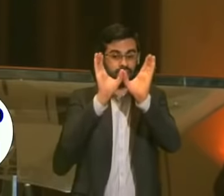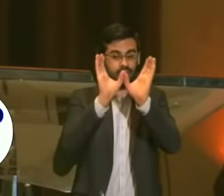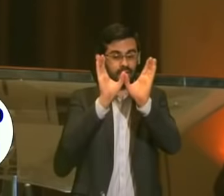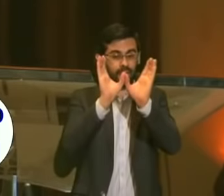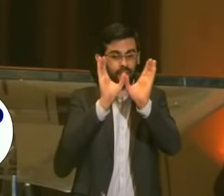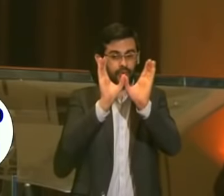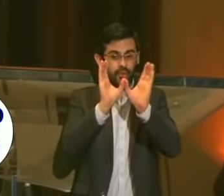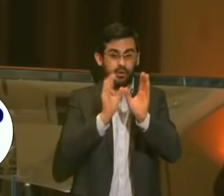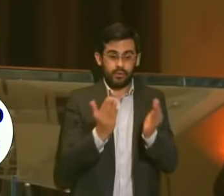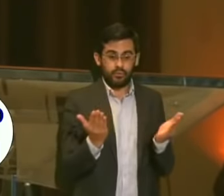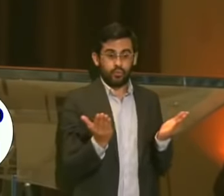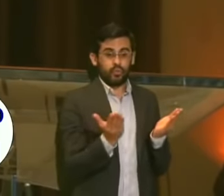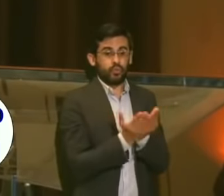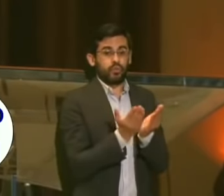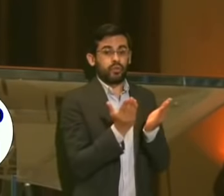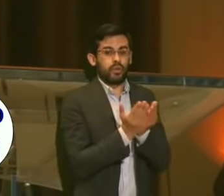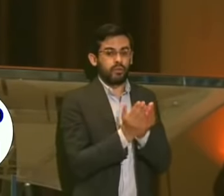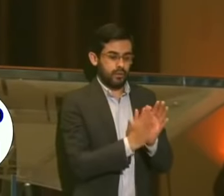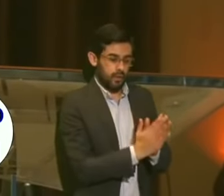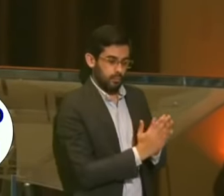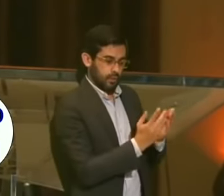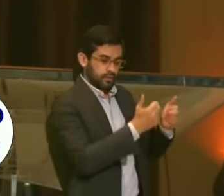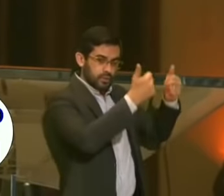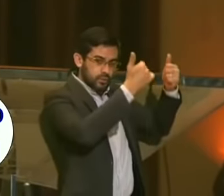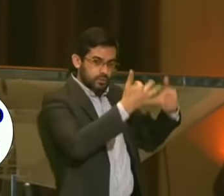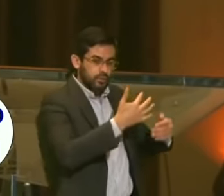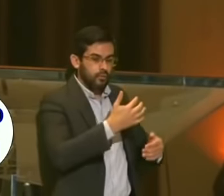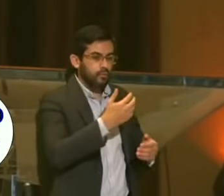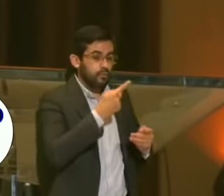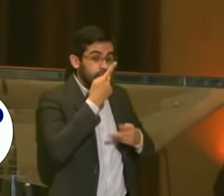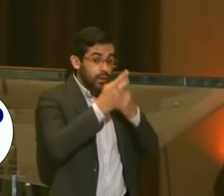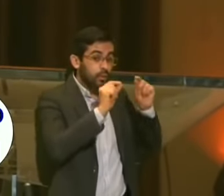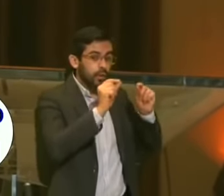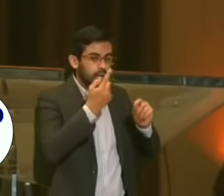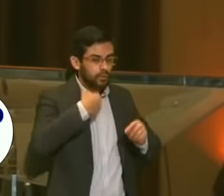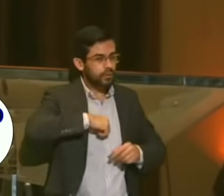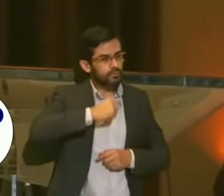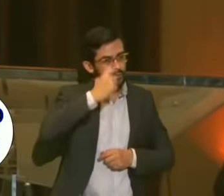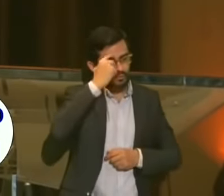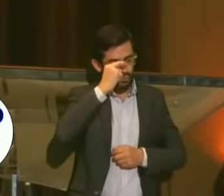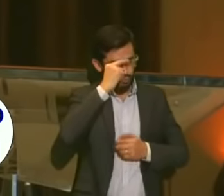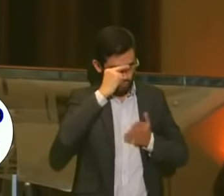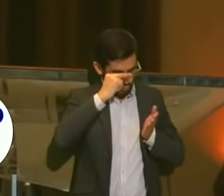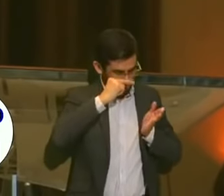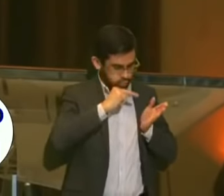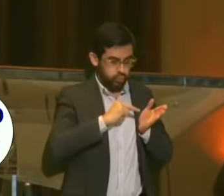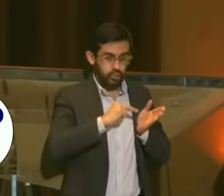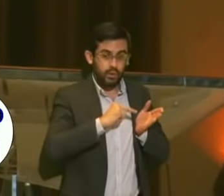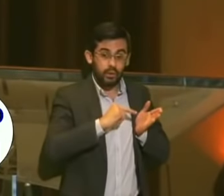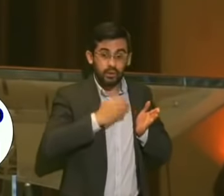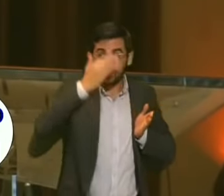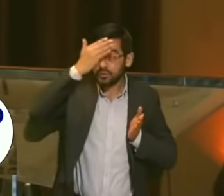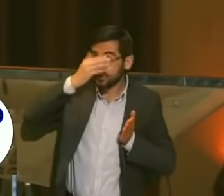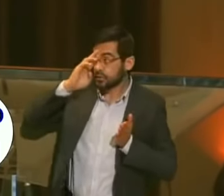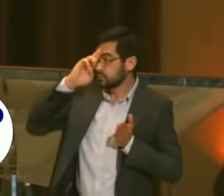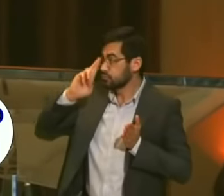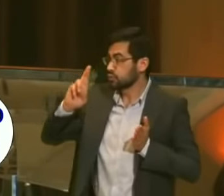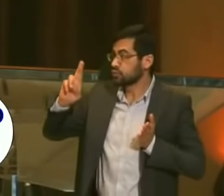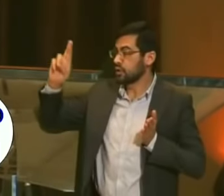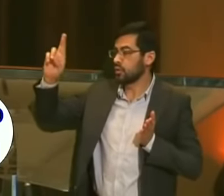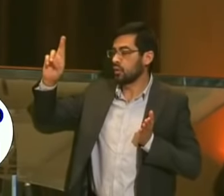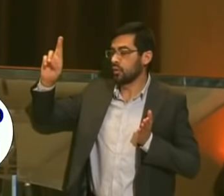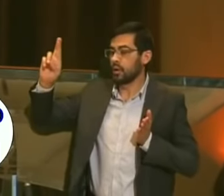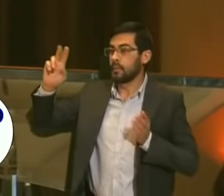Os crentes, a Bíblia diz, deveriam examinar-se a si mesmo E ali diante do Senhor,